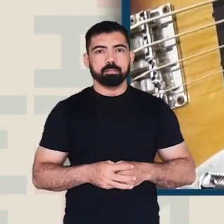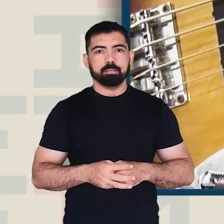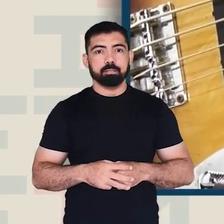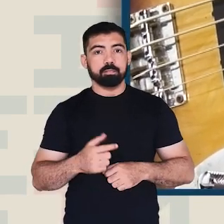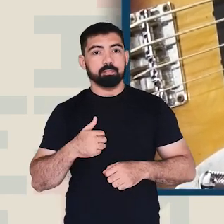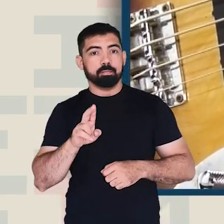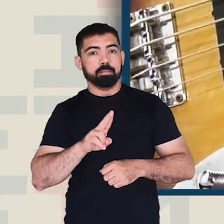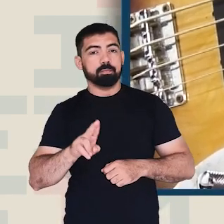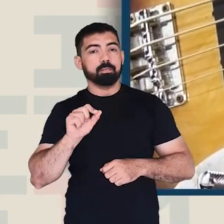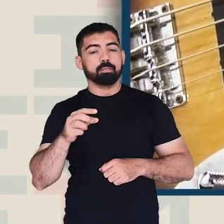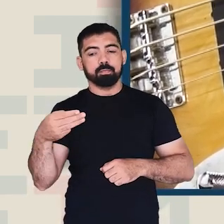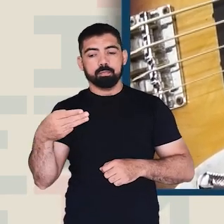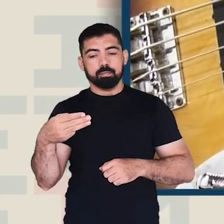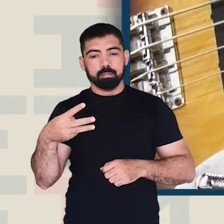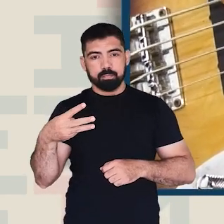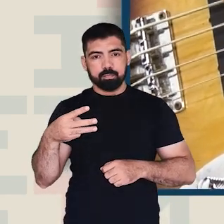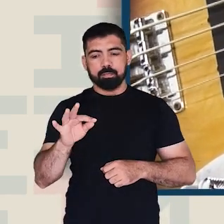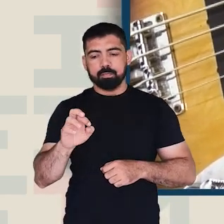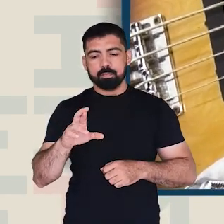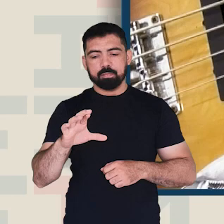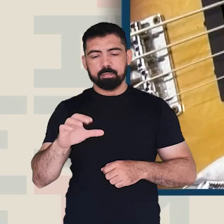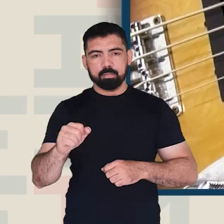Vou usar uma terça.